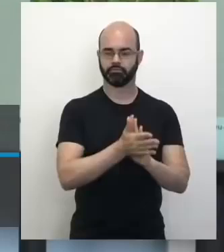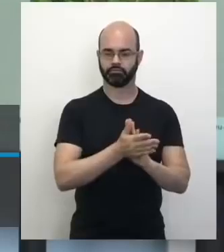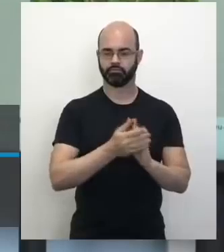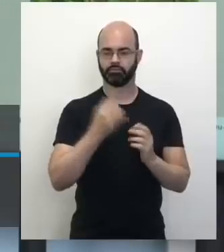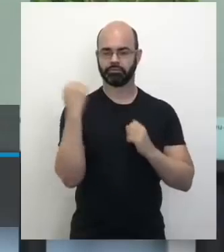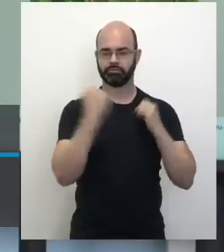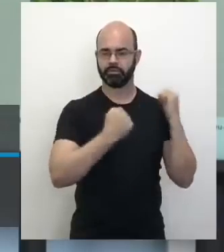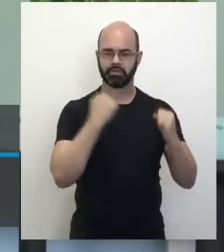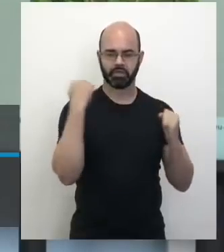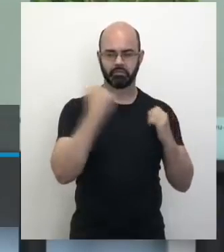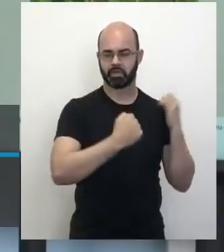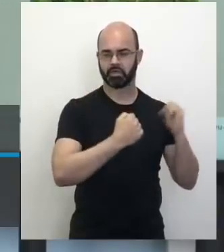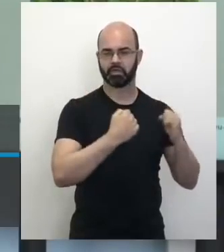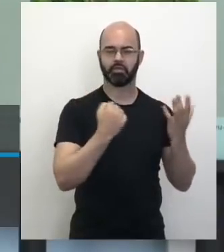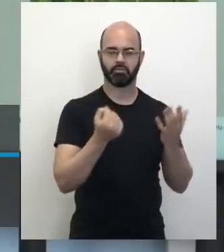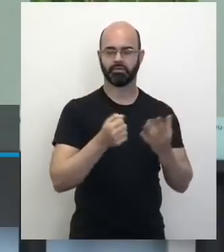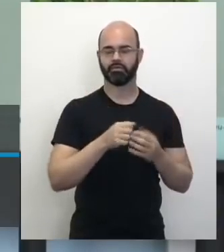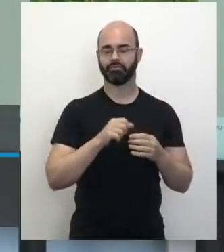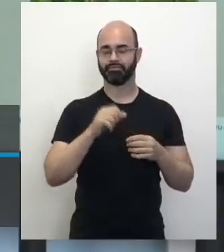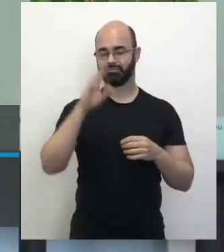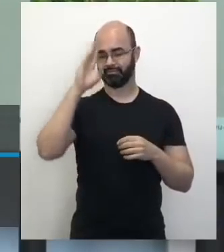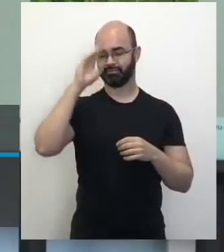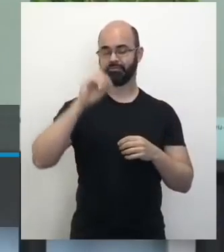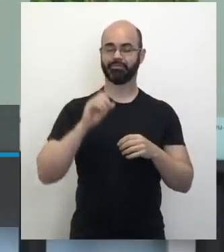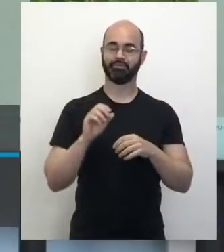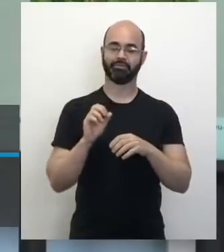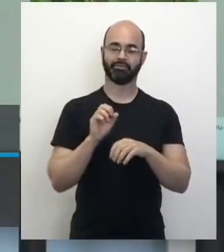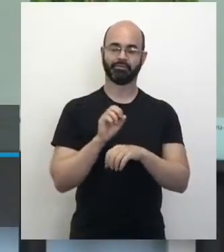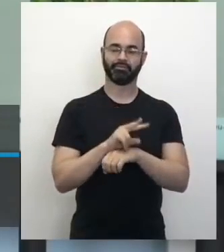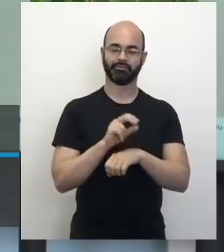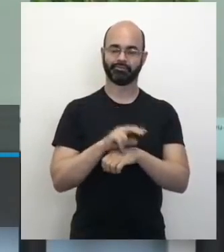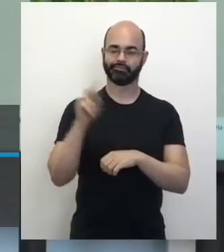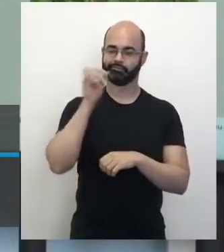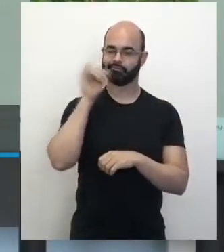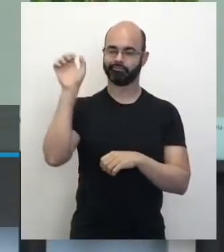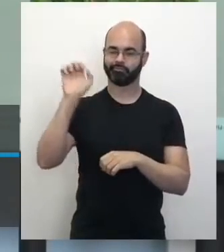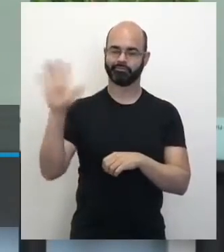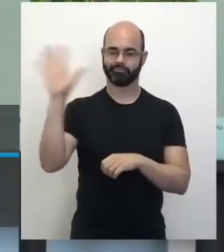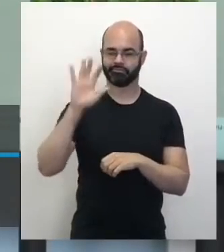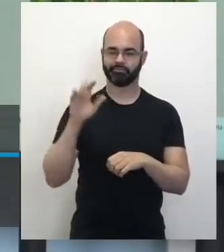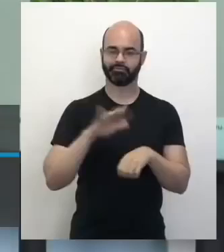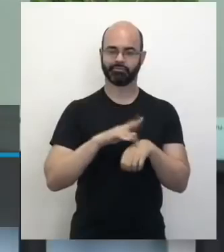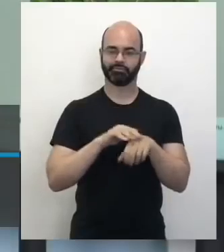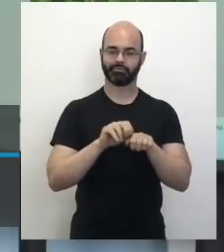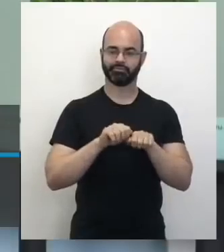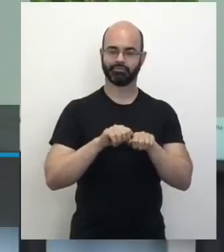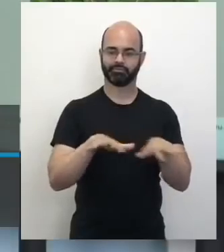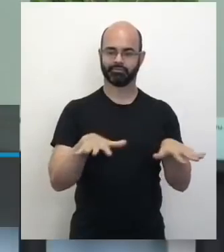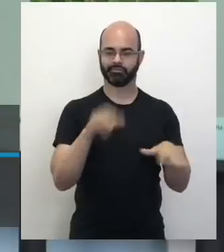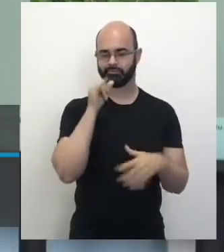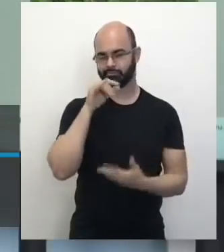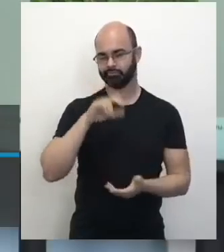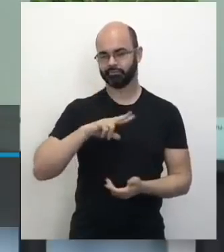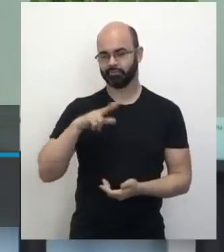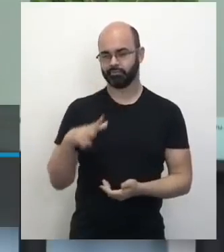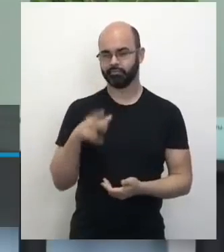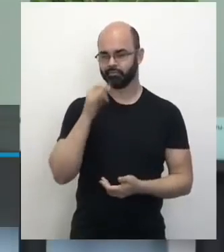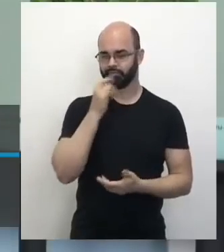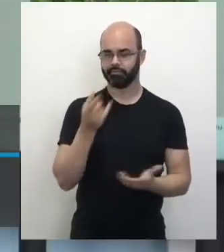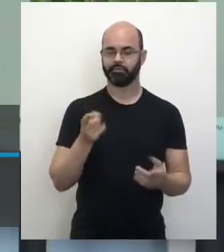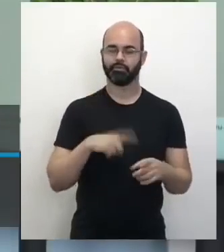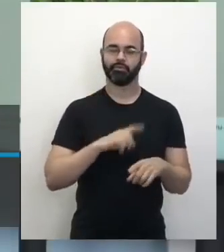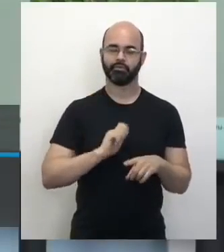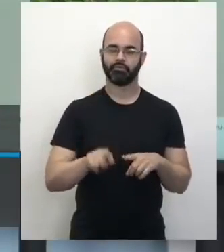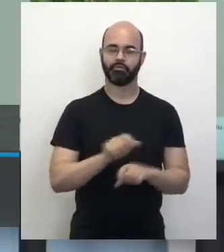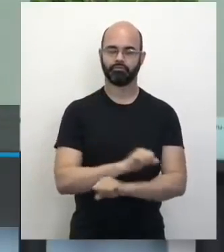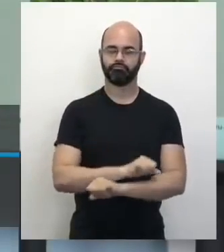genocídio que aconteceu principalmente por causa de doenças vindas aí dos europeus, principalmente no caso aí dos portugueses, a questão aí da pólvora, né, tem